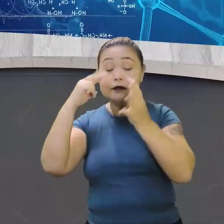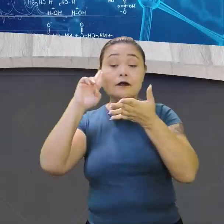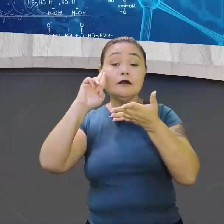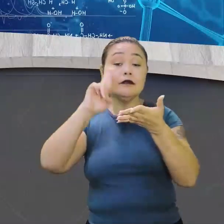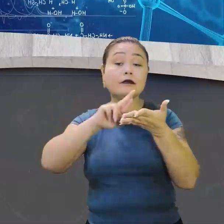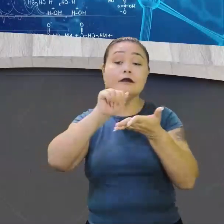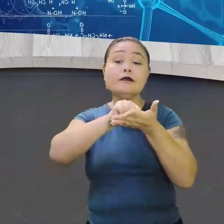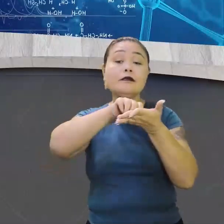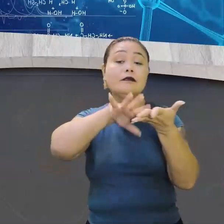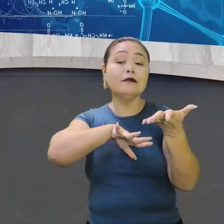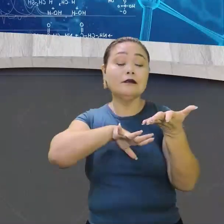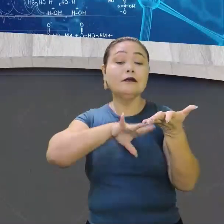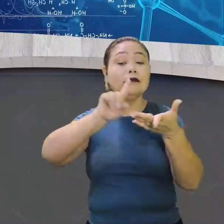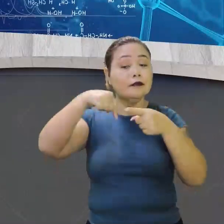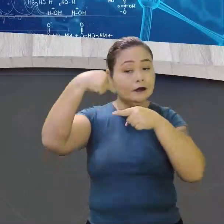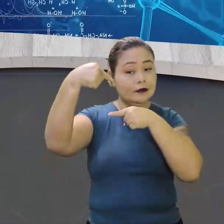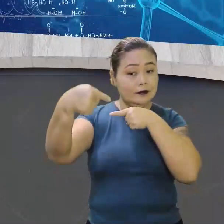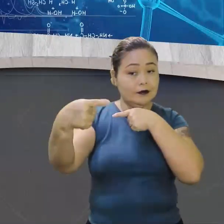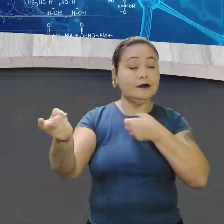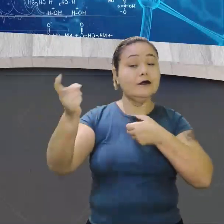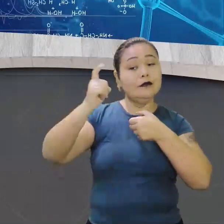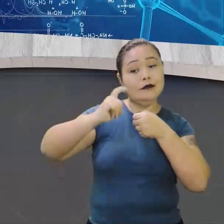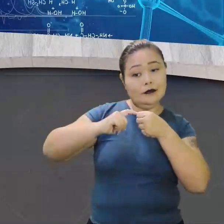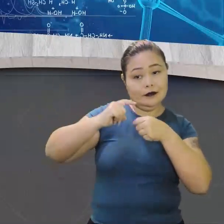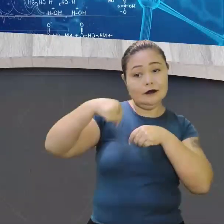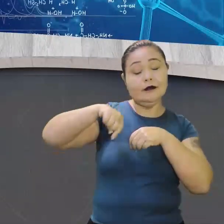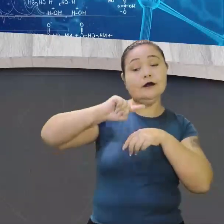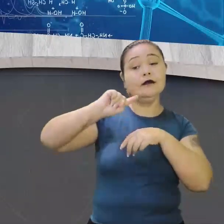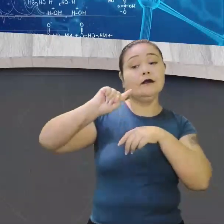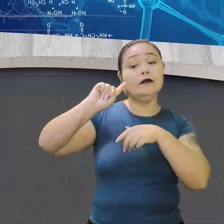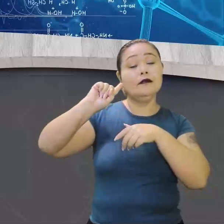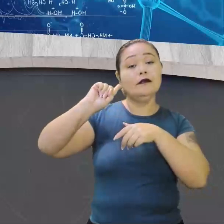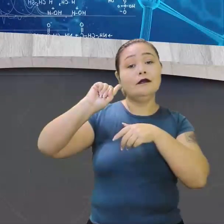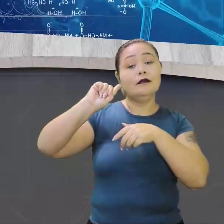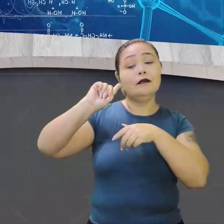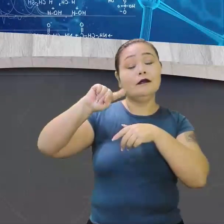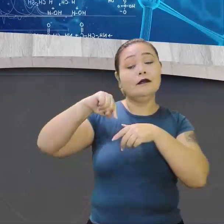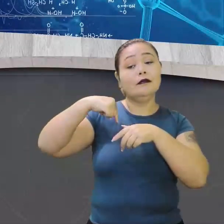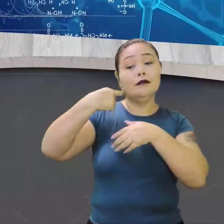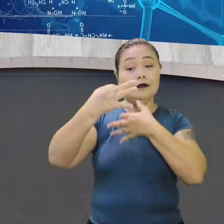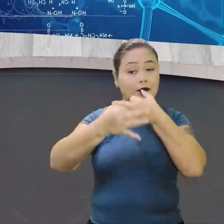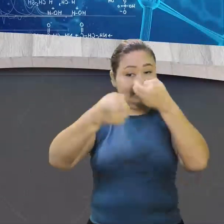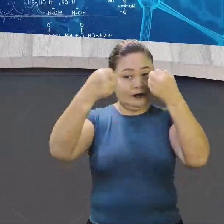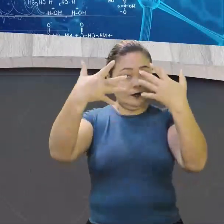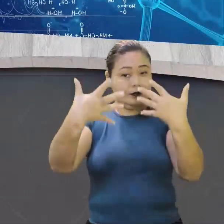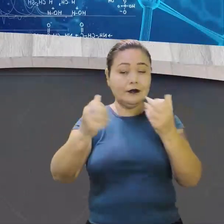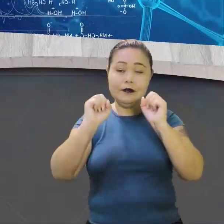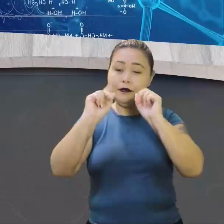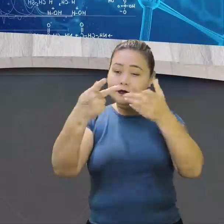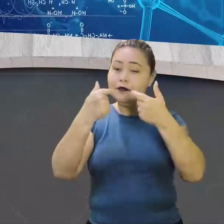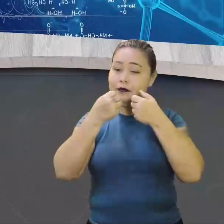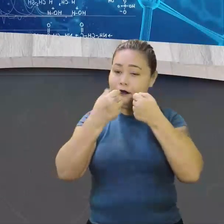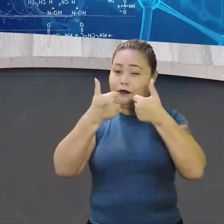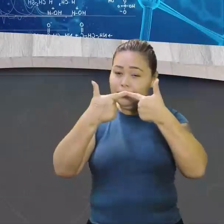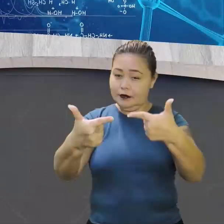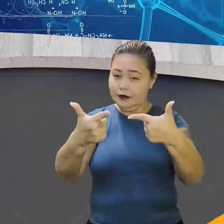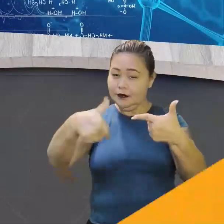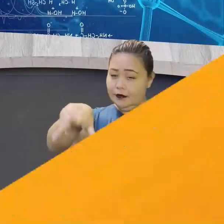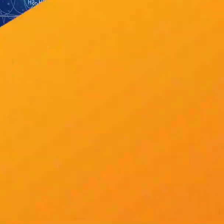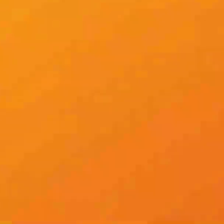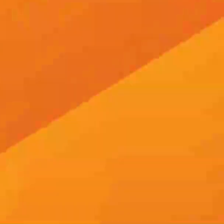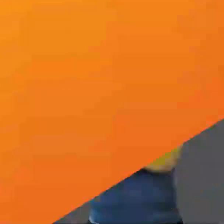atividade e, em seguida, voltaremos para os devidos comentários, ok? Boa sorte na atividade,